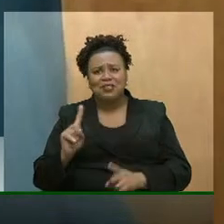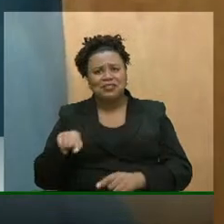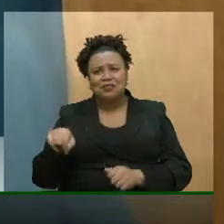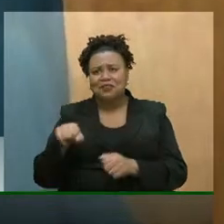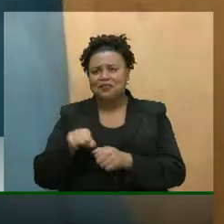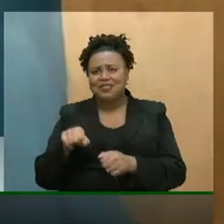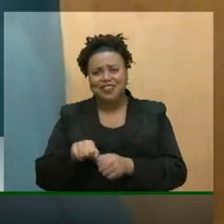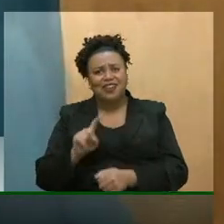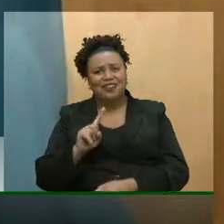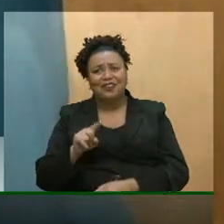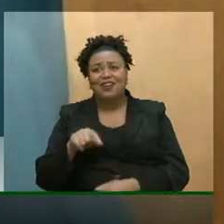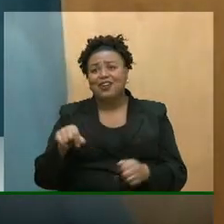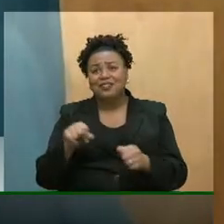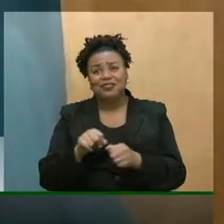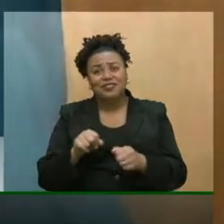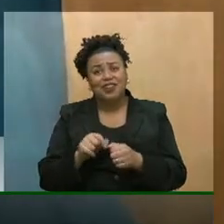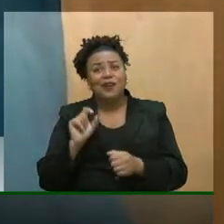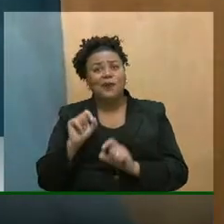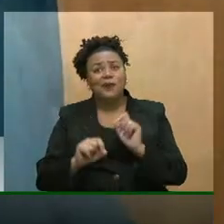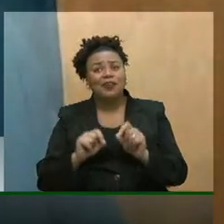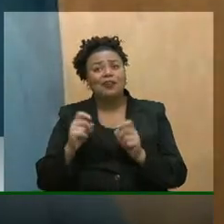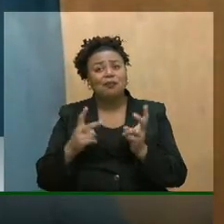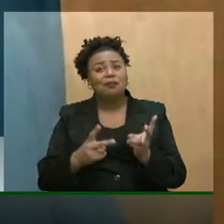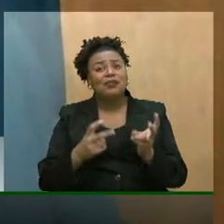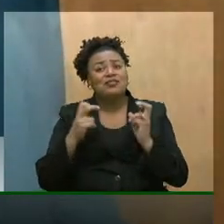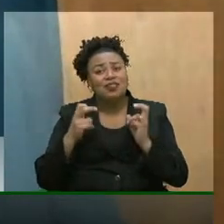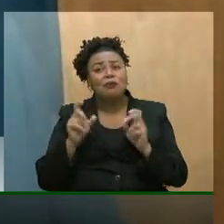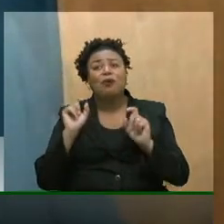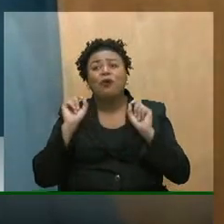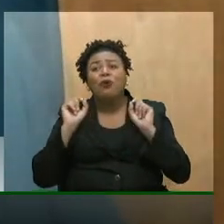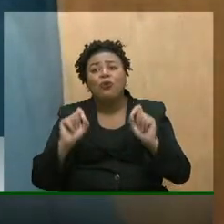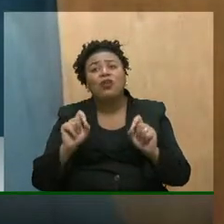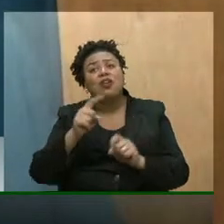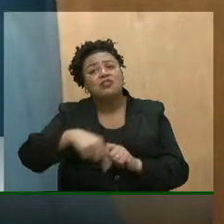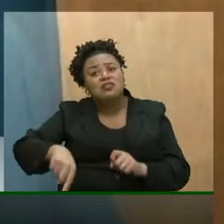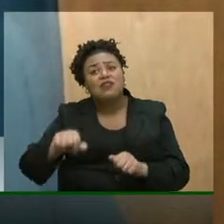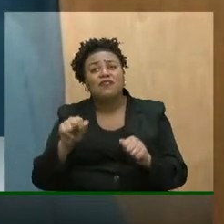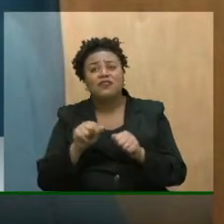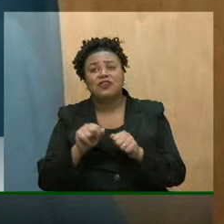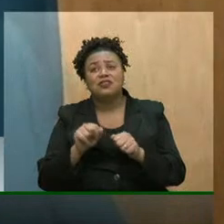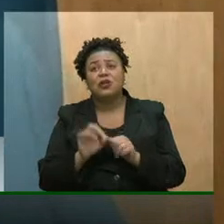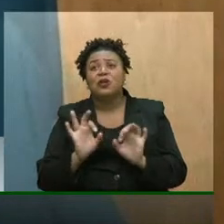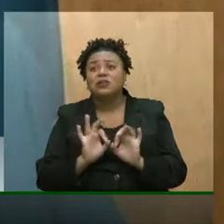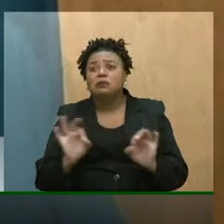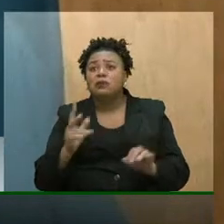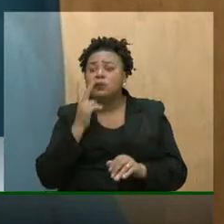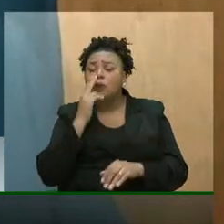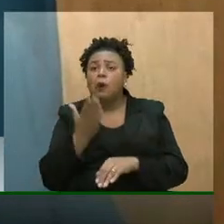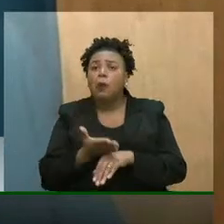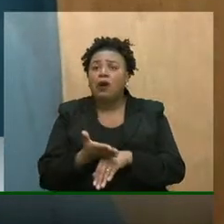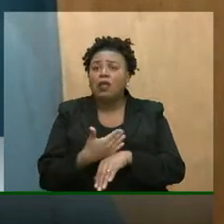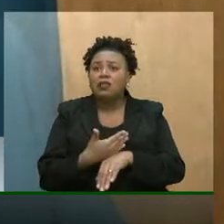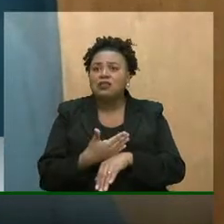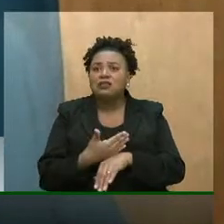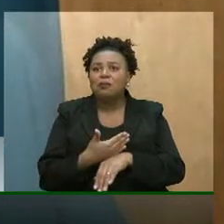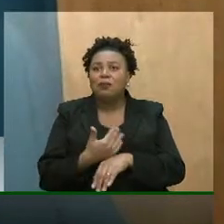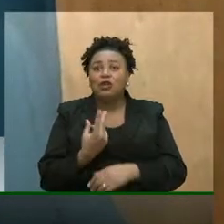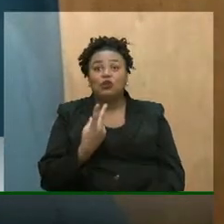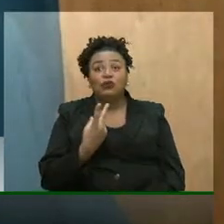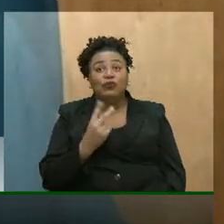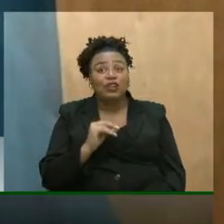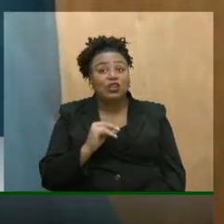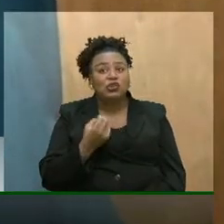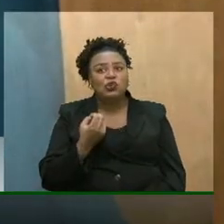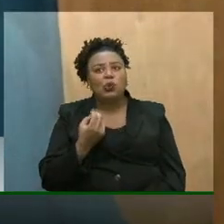estão fazendo, colega deputado, se dei por conta, pelo amor de Deus, o que estão fazendo? Estão simplesmente antecipando